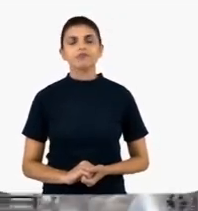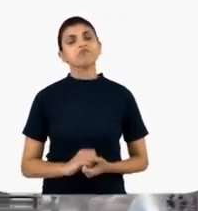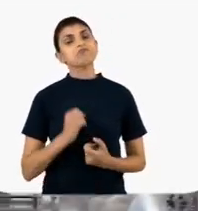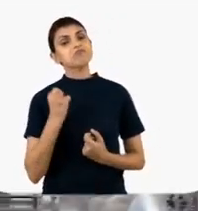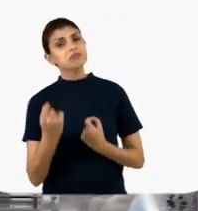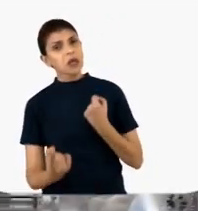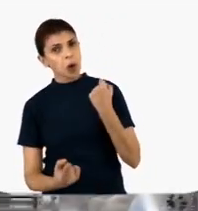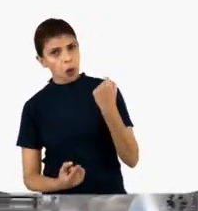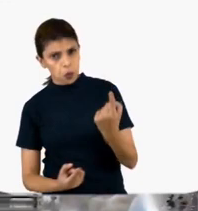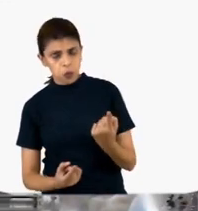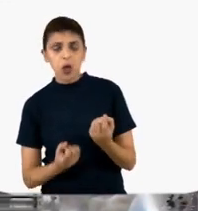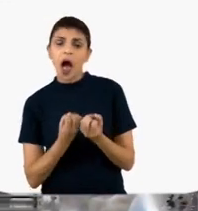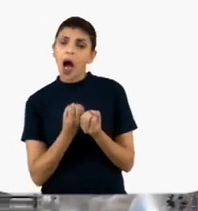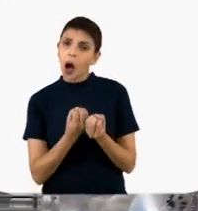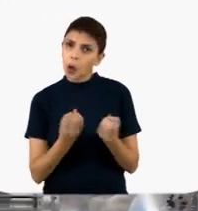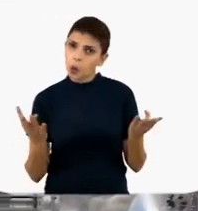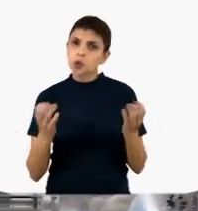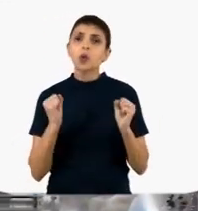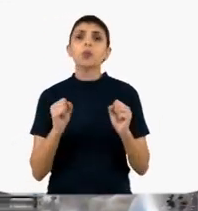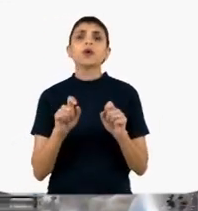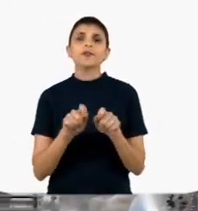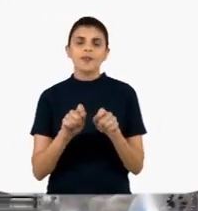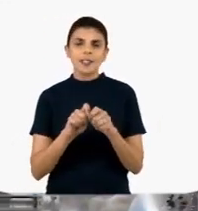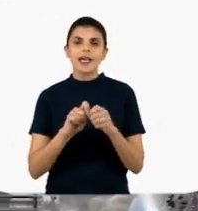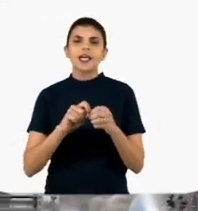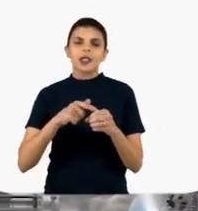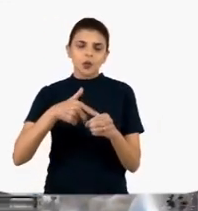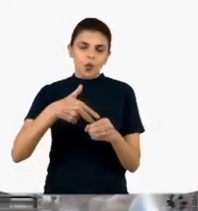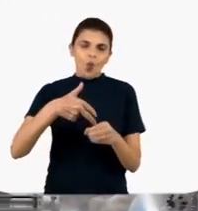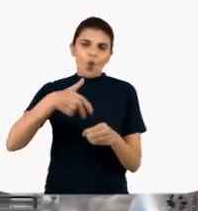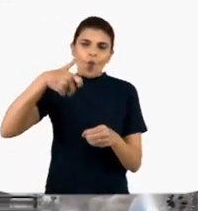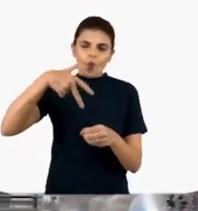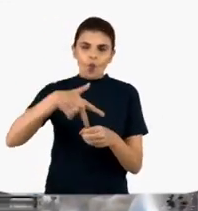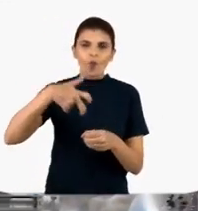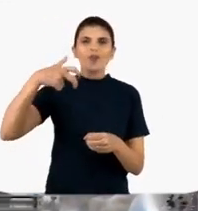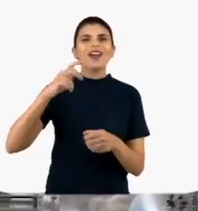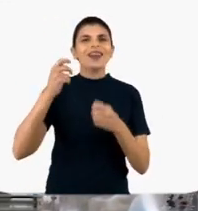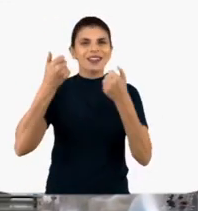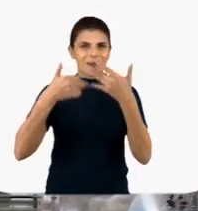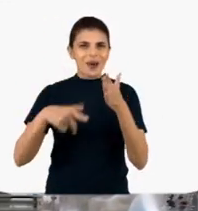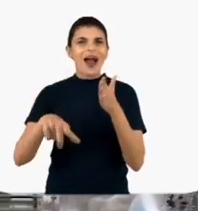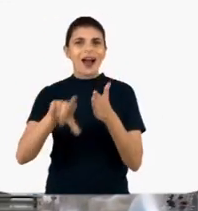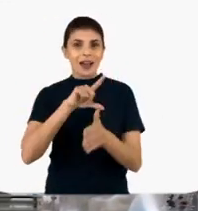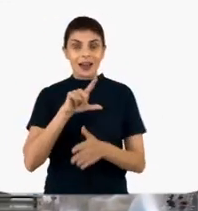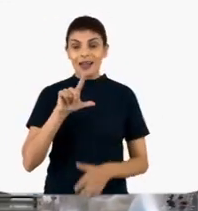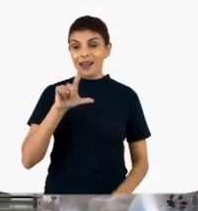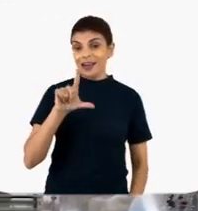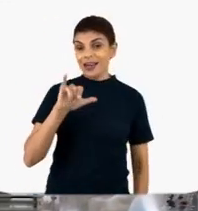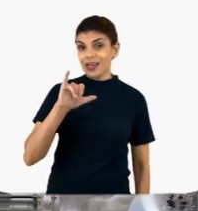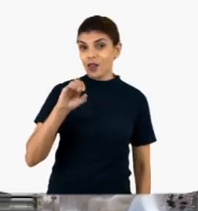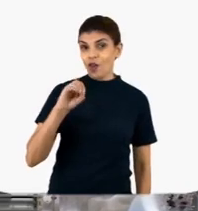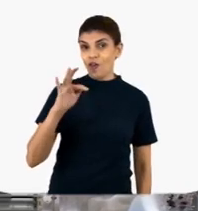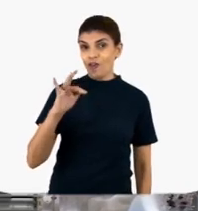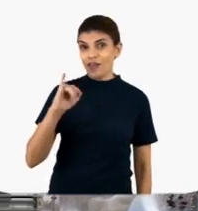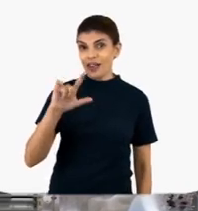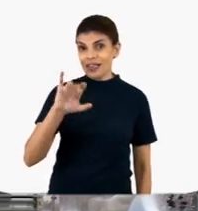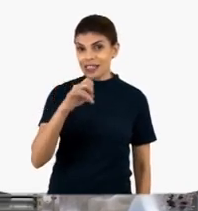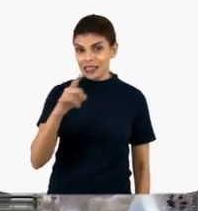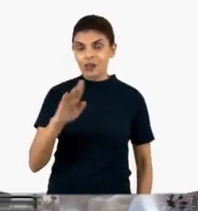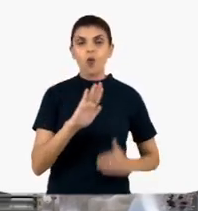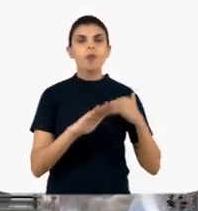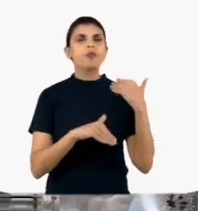Em alguns casos, alguns biofármacos passam por um processo de liofilização. Comentava para vocês anteriormente. A liofilização é